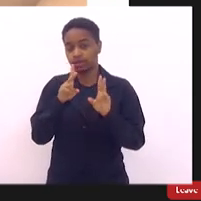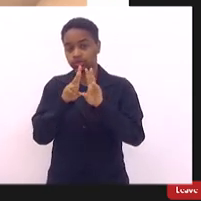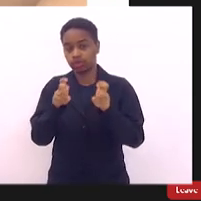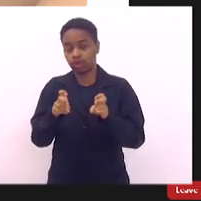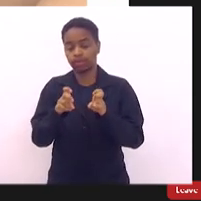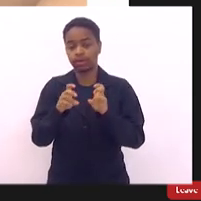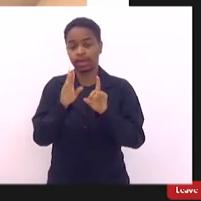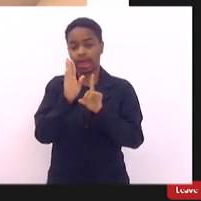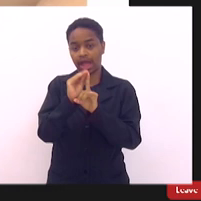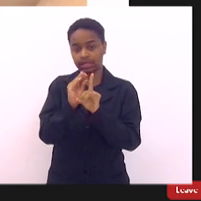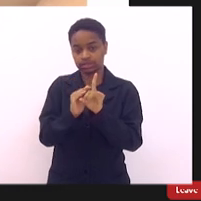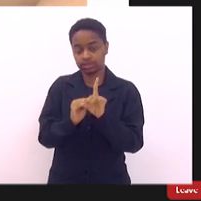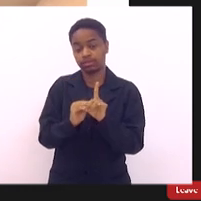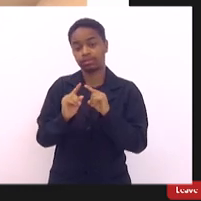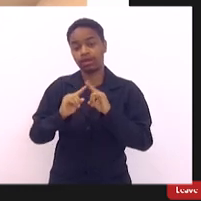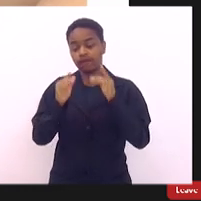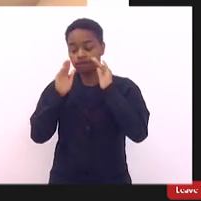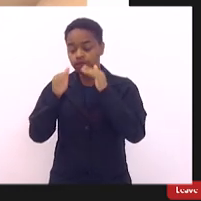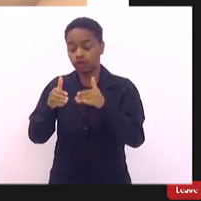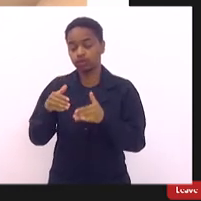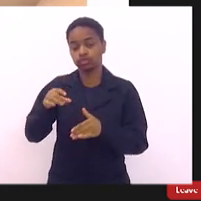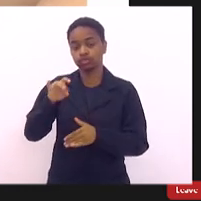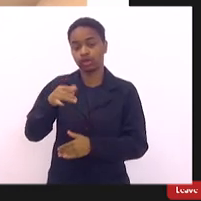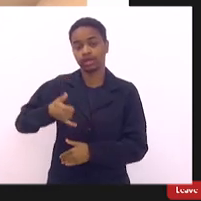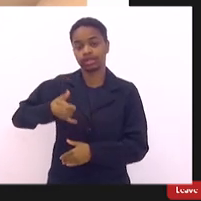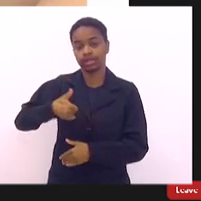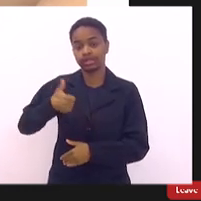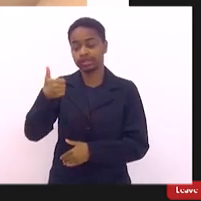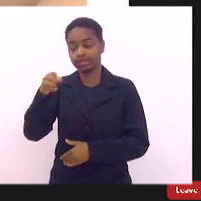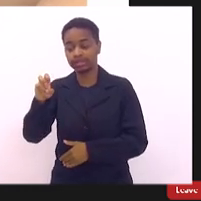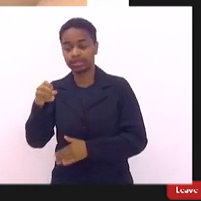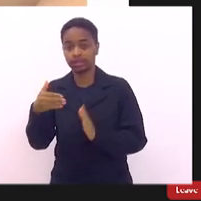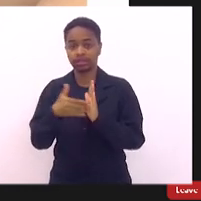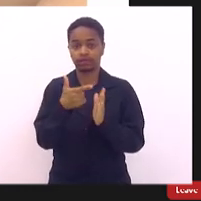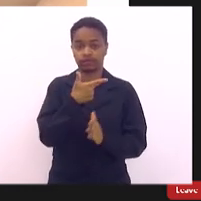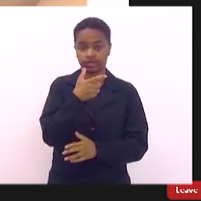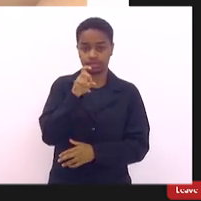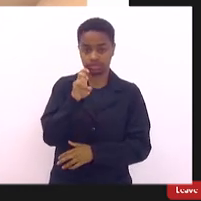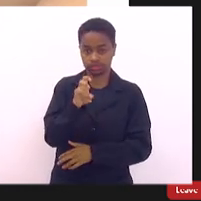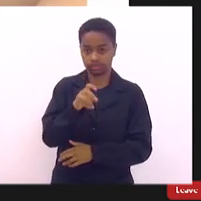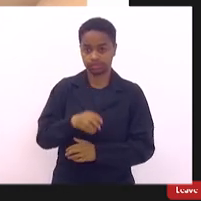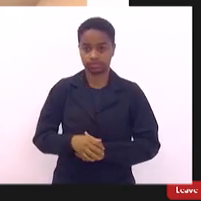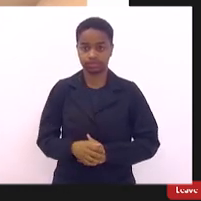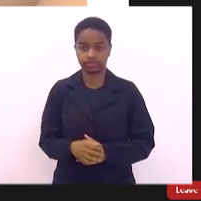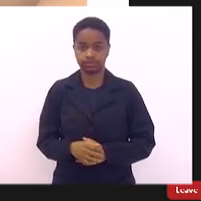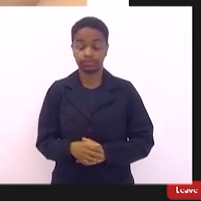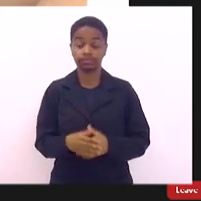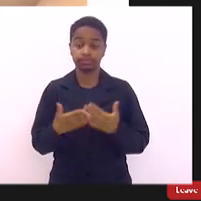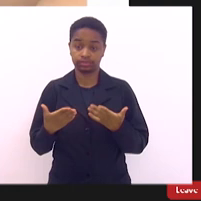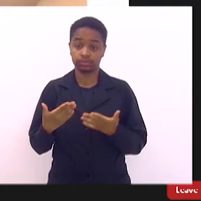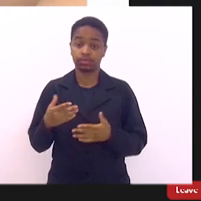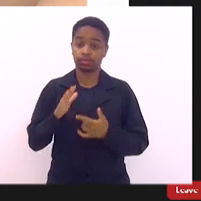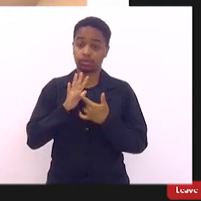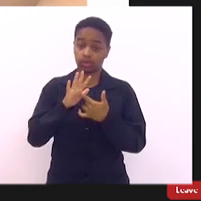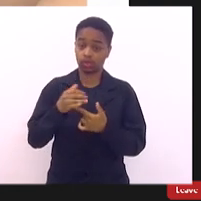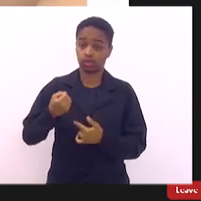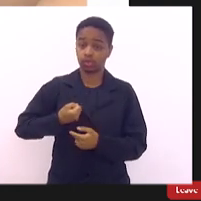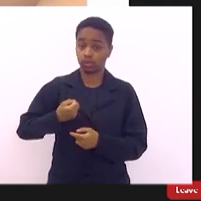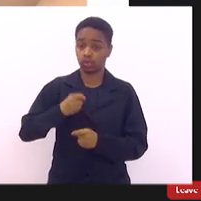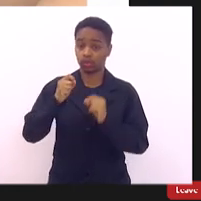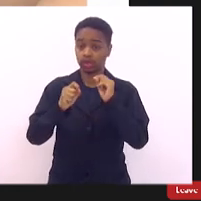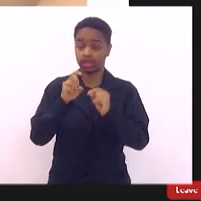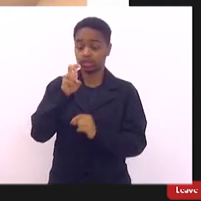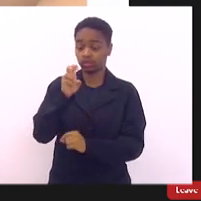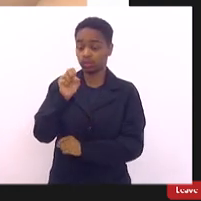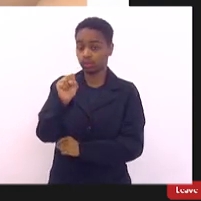olhou para meninas de 15 a 25 anos. E trouxe esse número alarmante de que